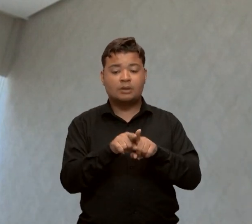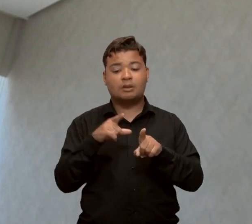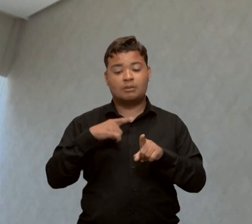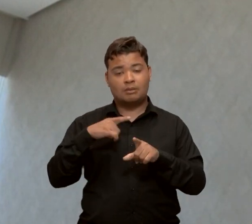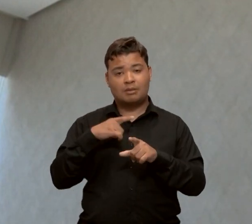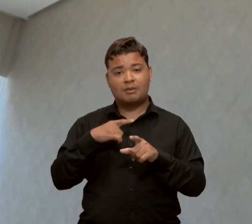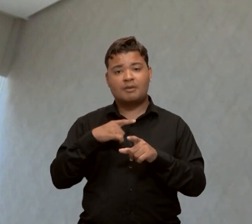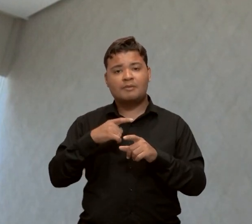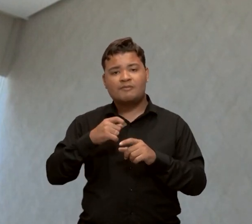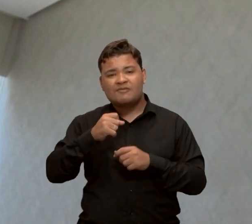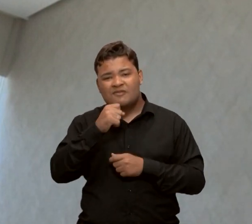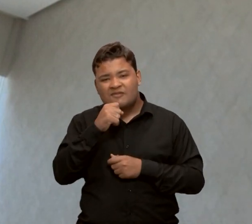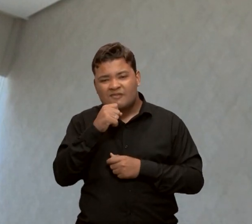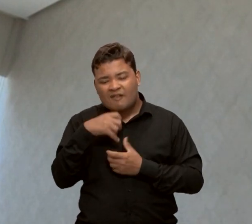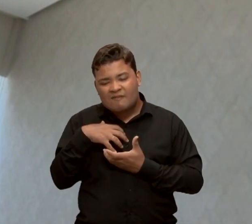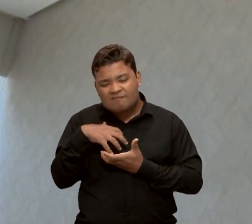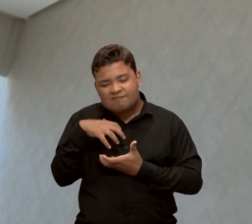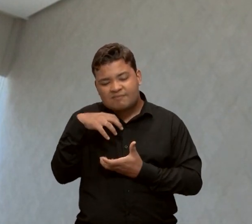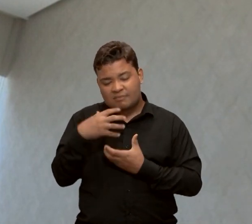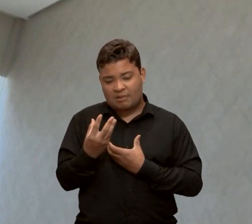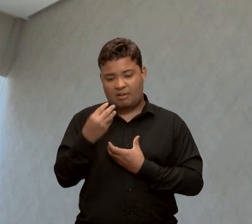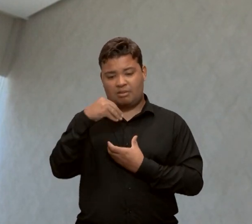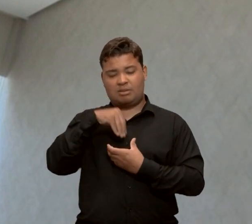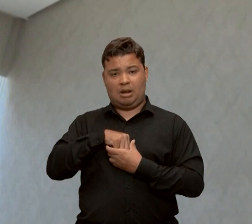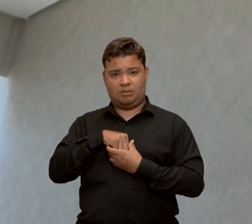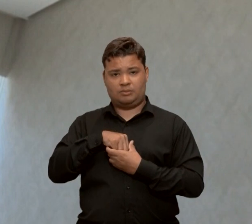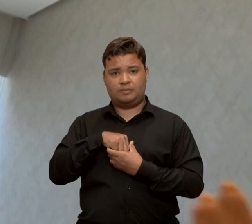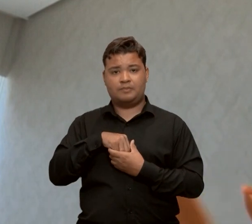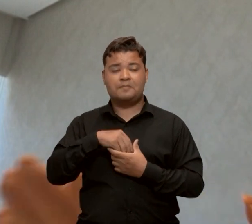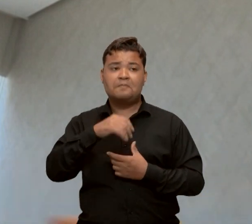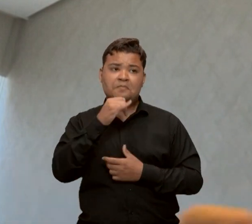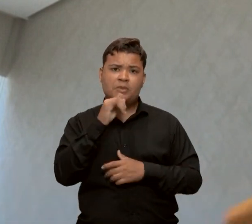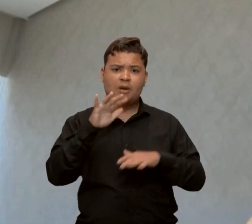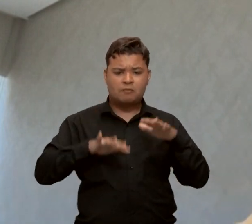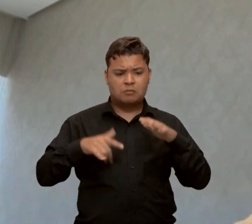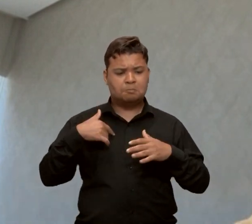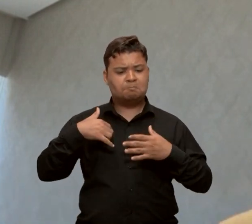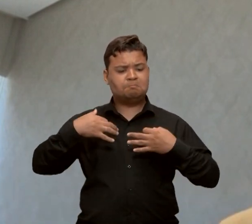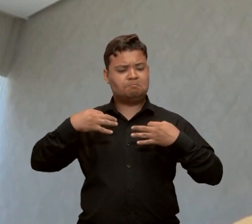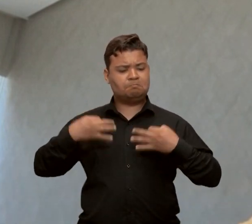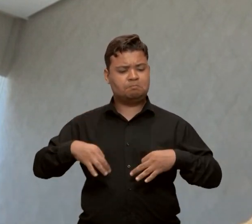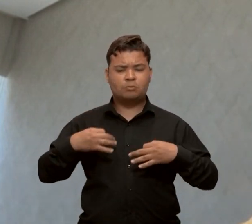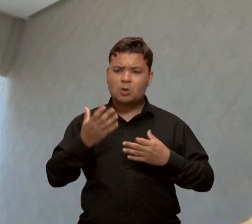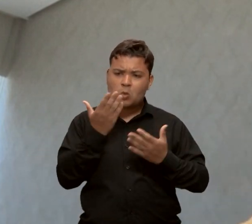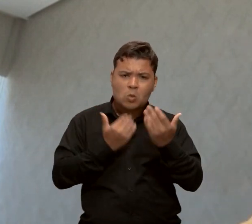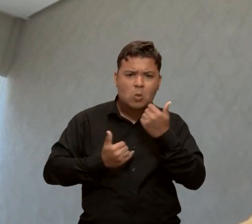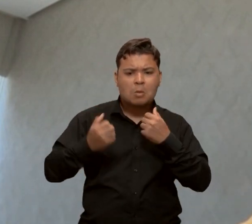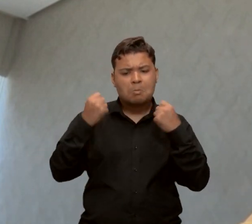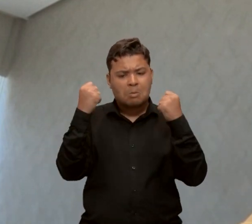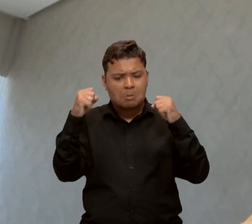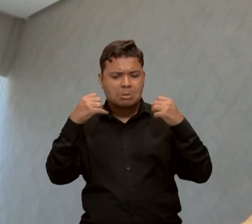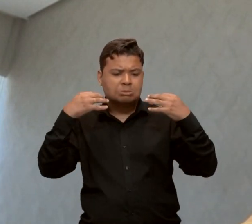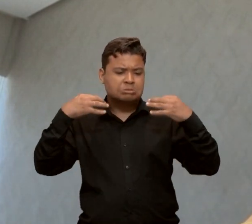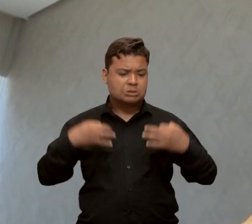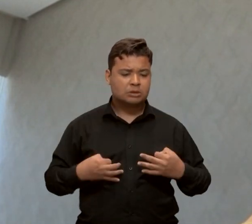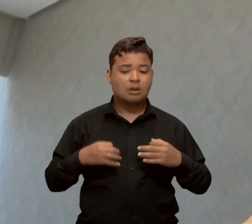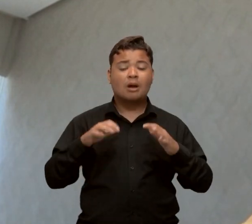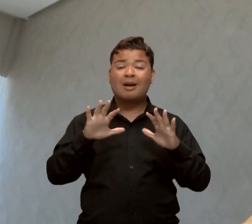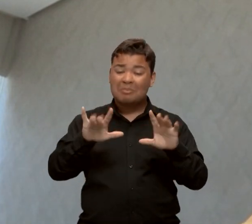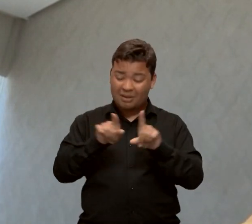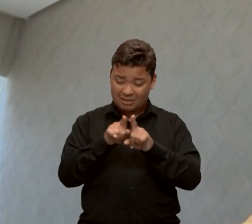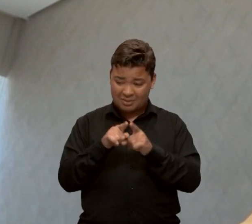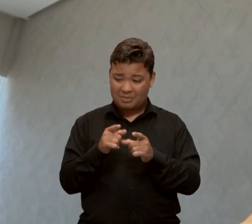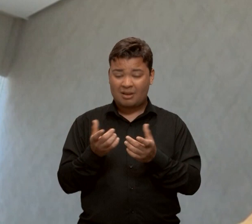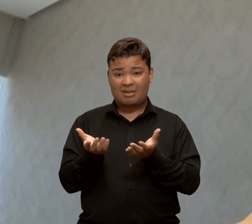seja, mesmo se a gente fizesse tudo do jeito certo, a gente ainda assim teria faces, né, compatíveis com a nossa